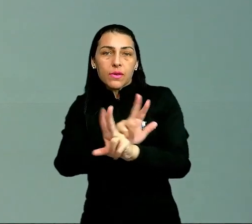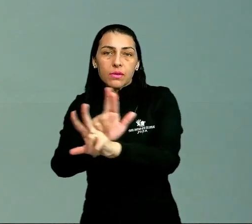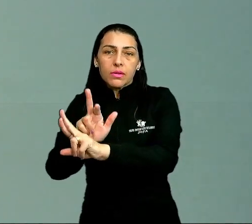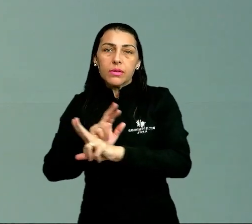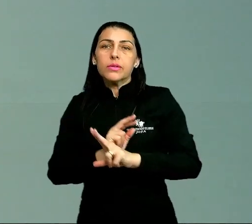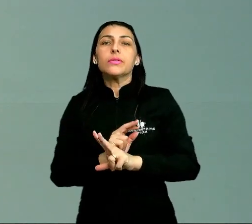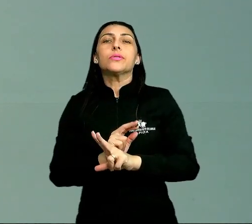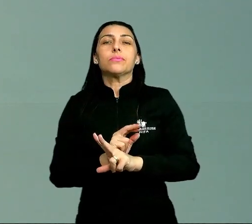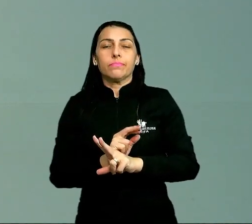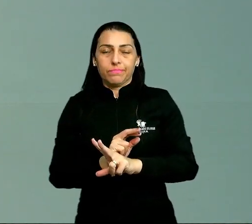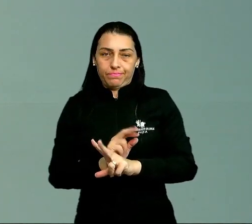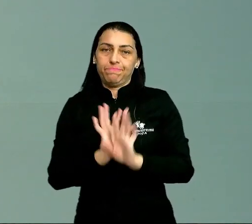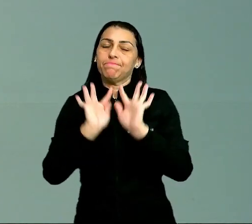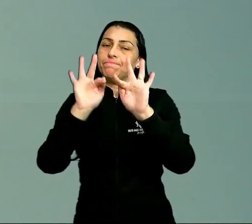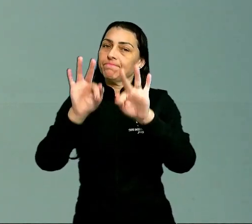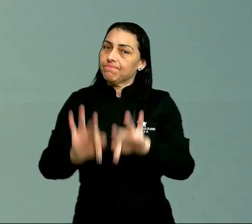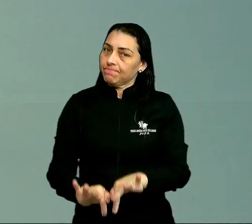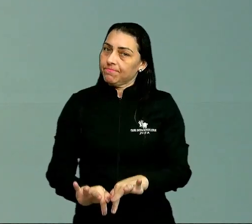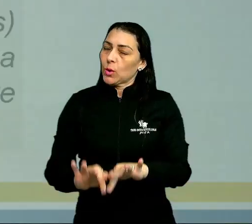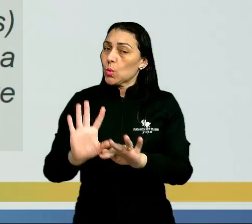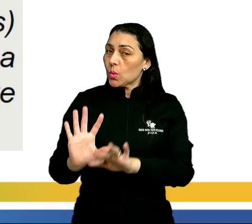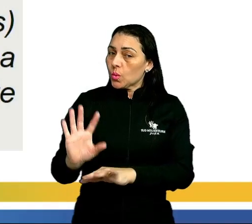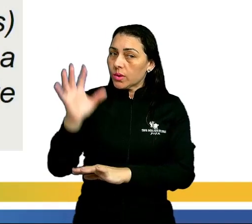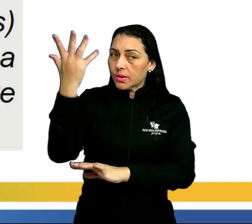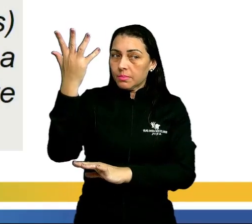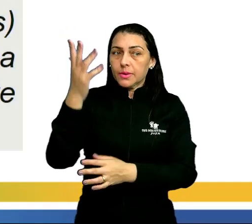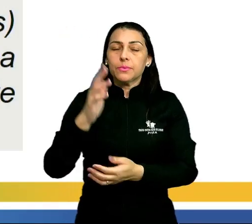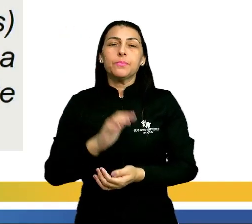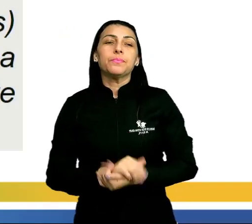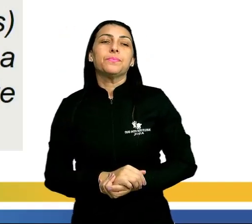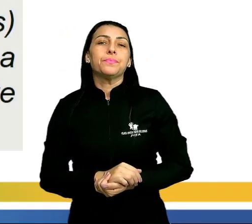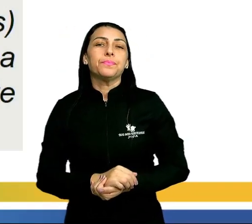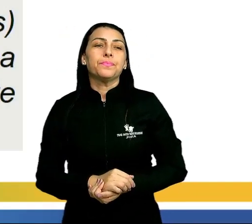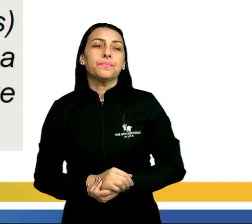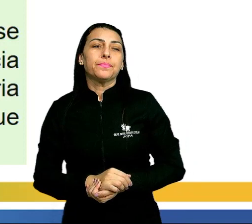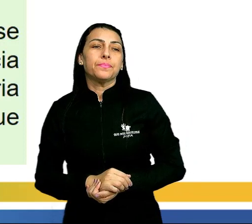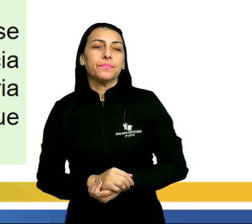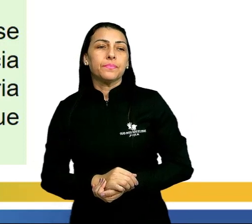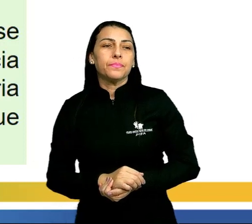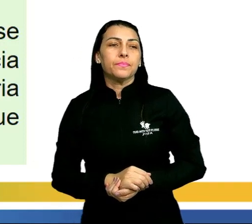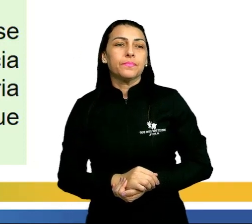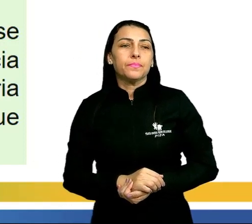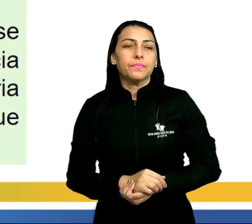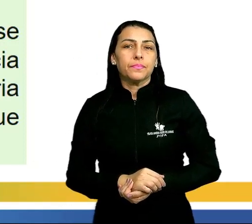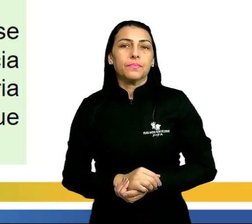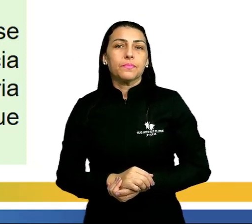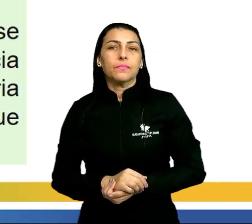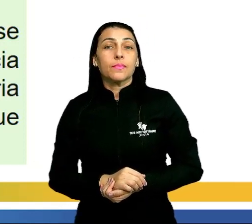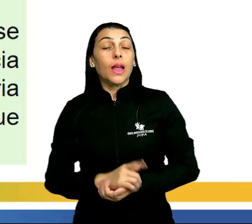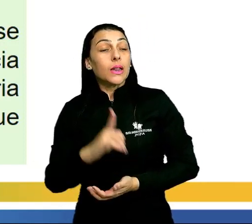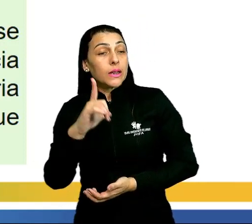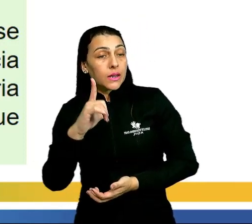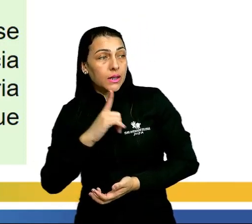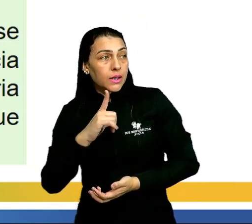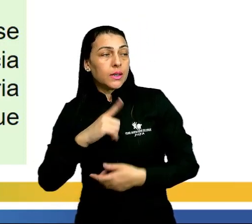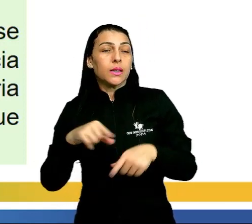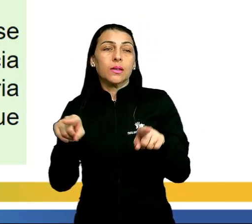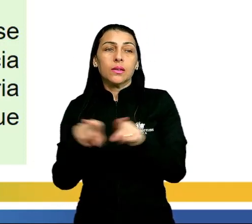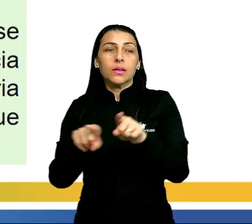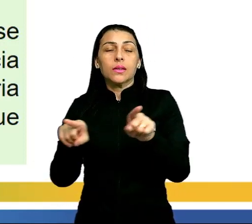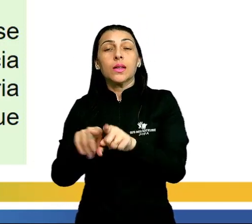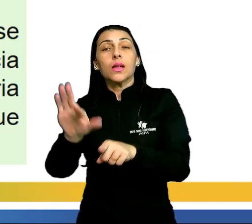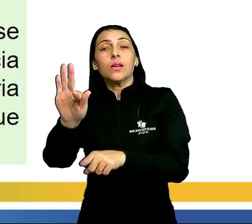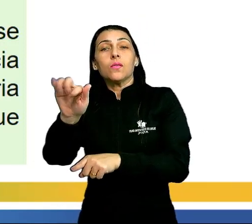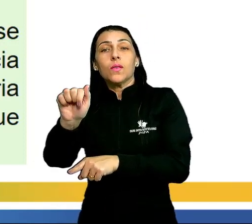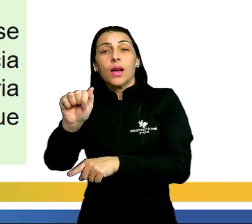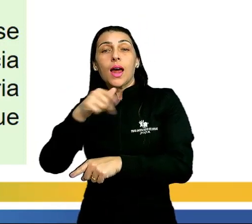todo, com o desfecho final de um acontecimento. Bom, então, nós temos ainda a falácia